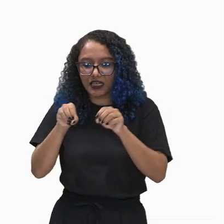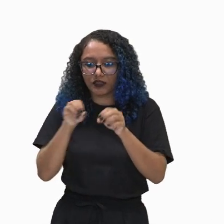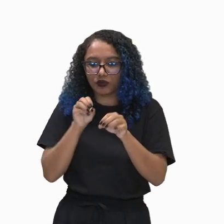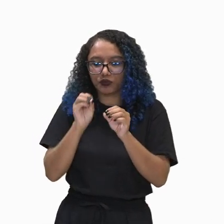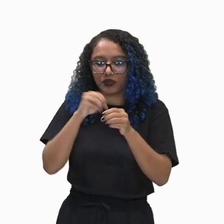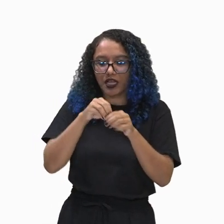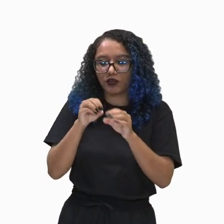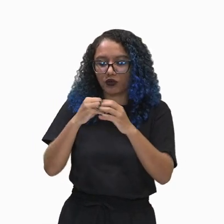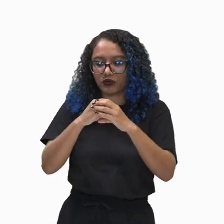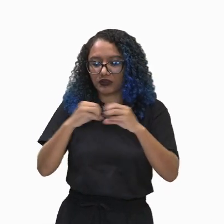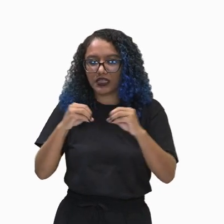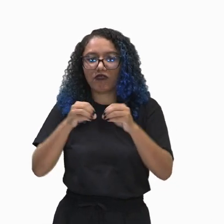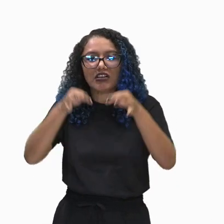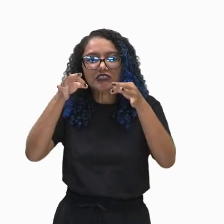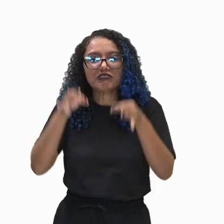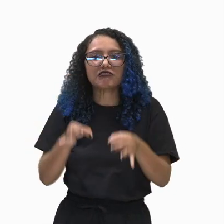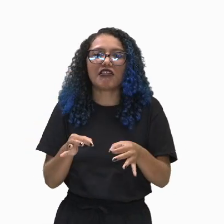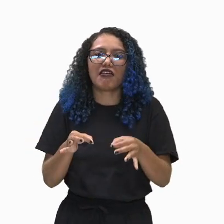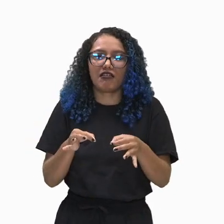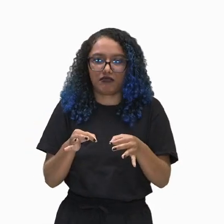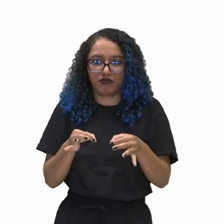entre as duas células filhas.